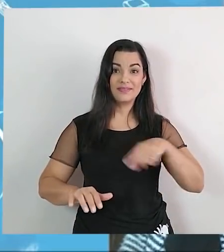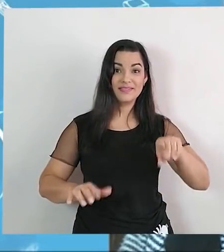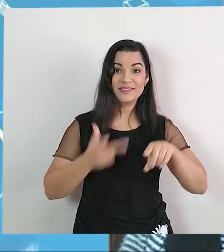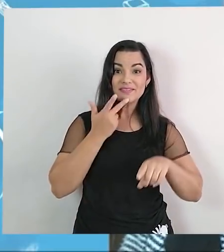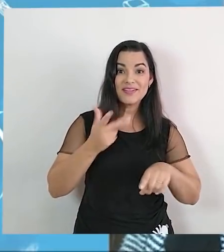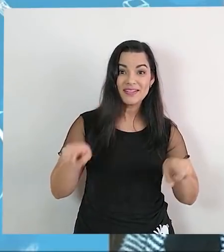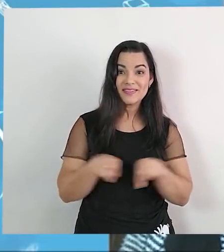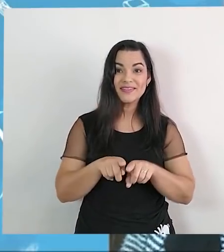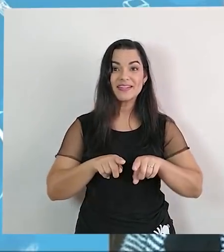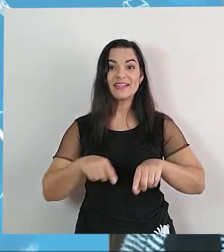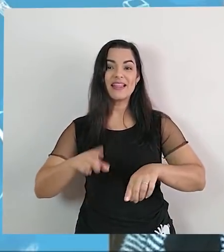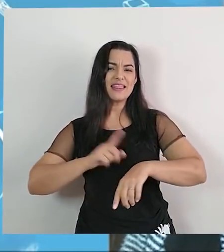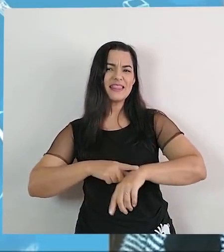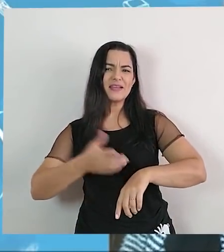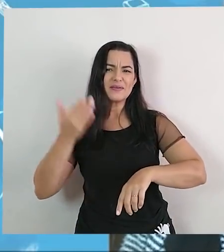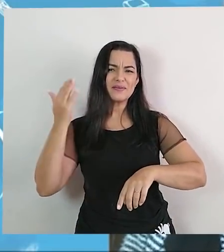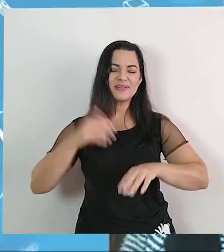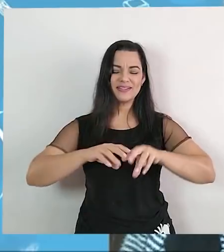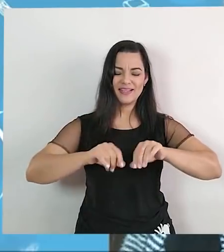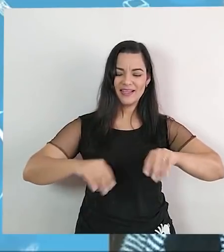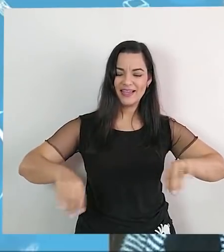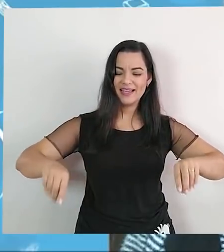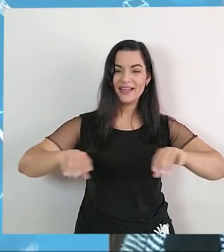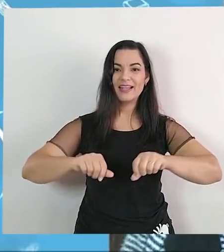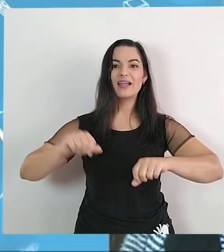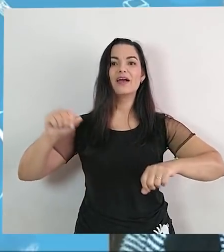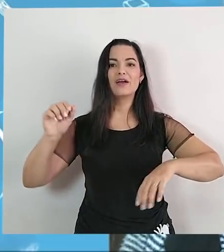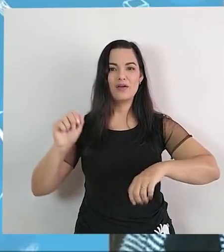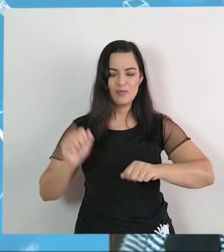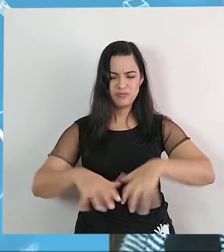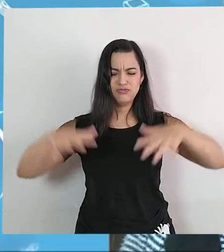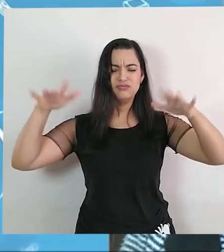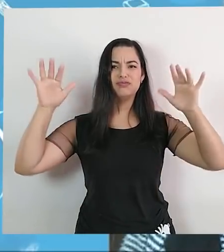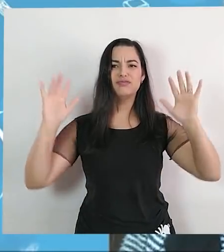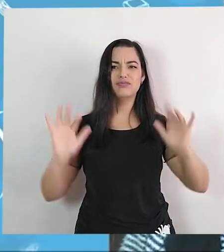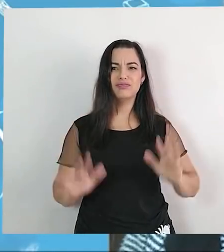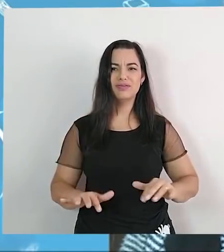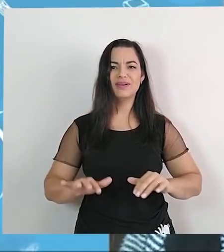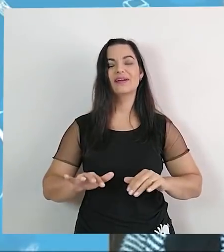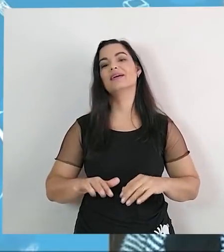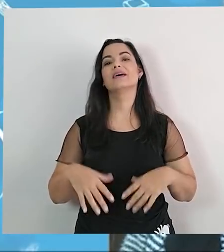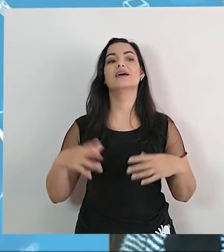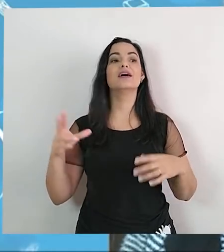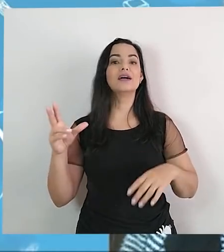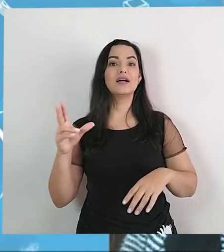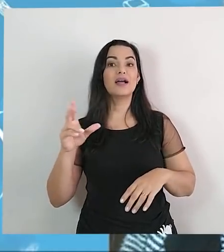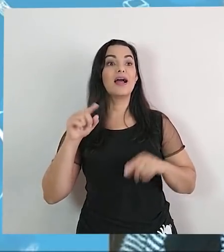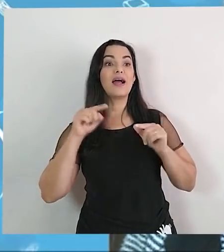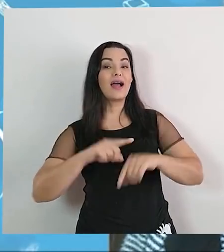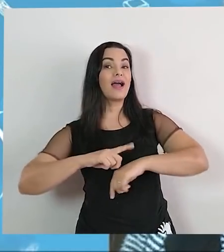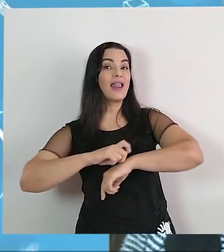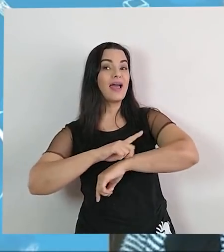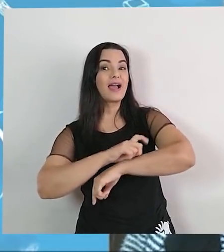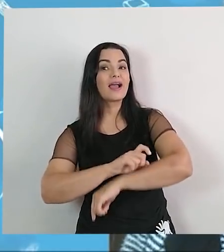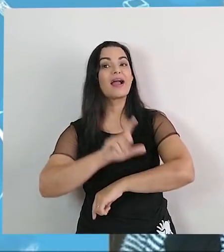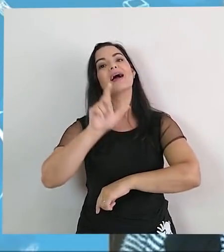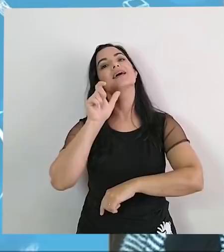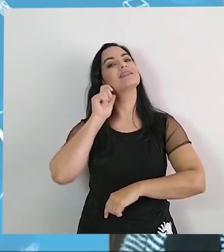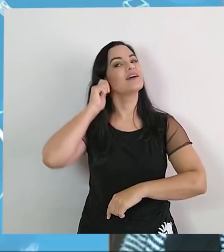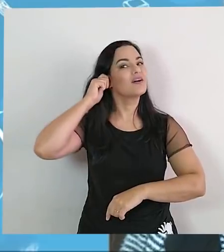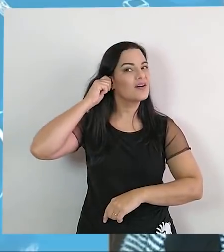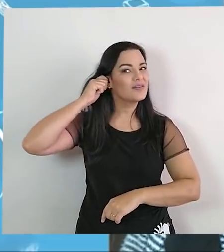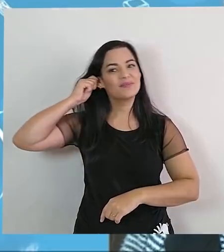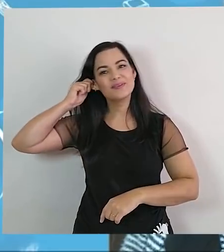Vocês. No tempo da areia fazia poeira. Puxa a lagarta aquela